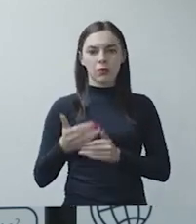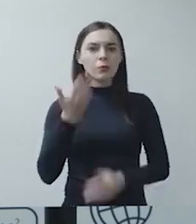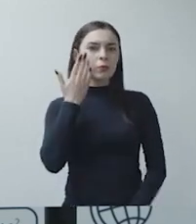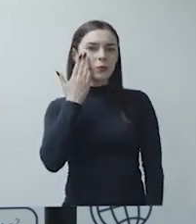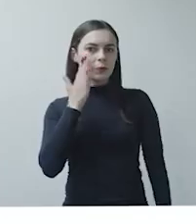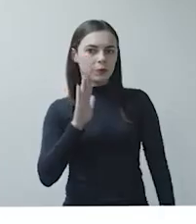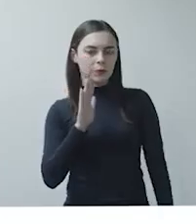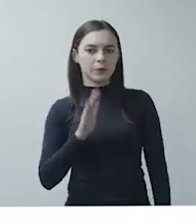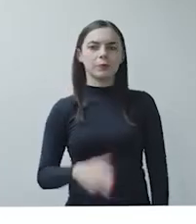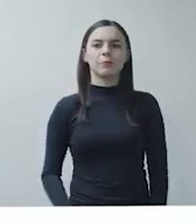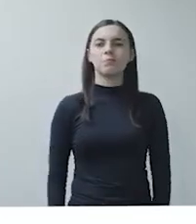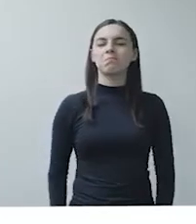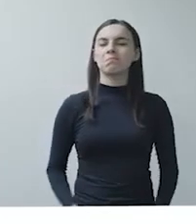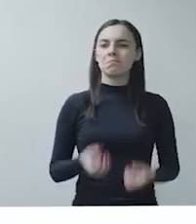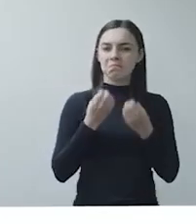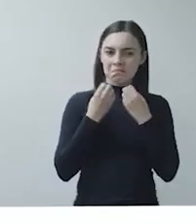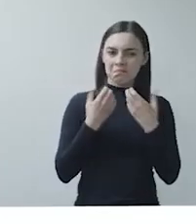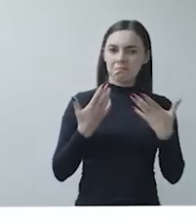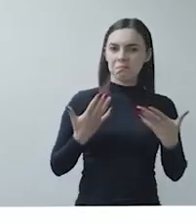azul. Muito bom.